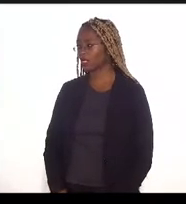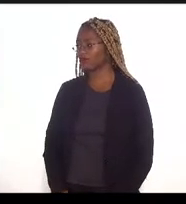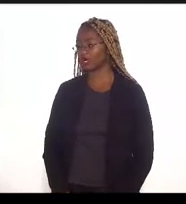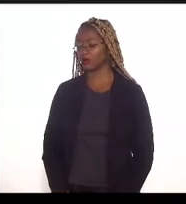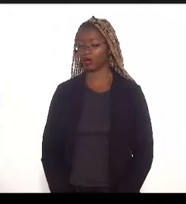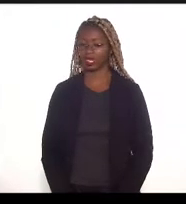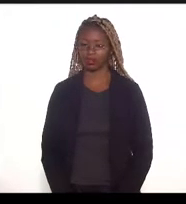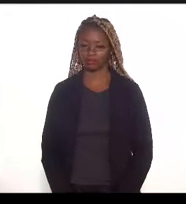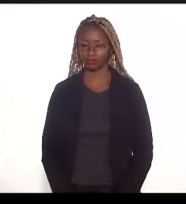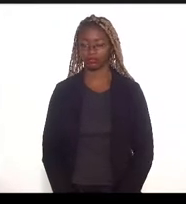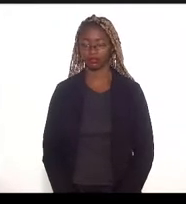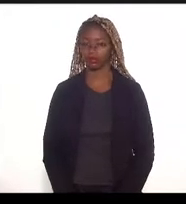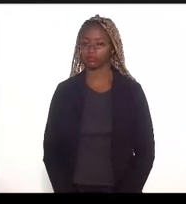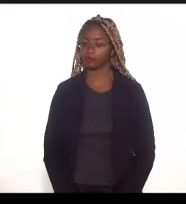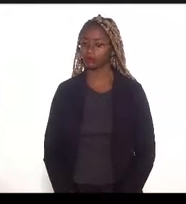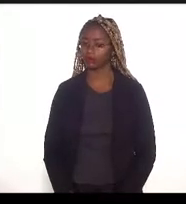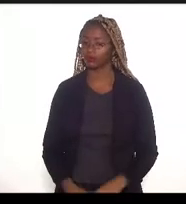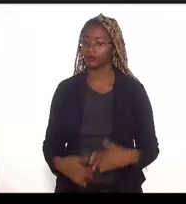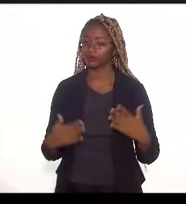Ainda no biênio